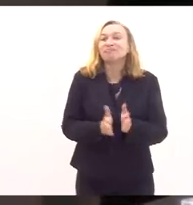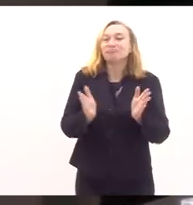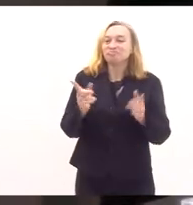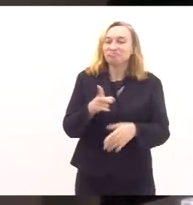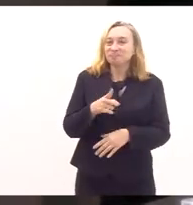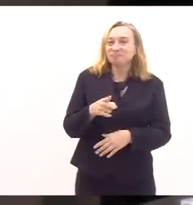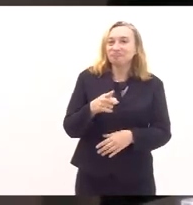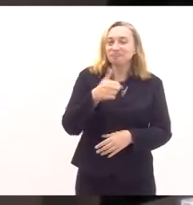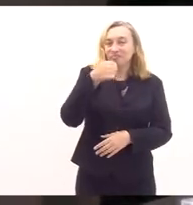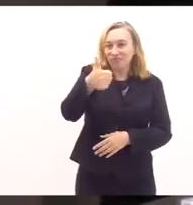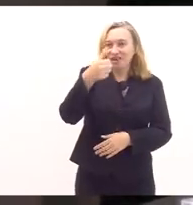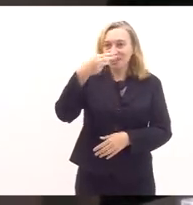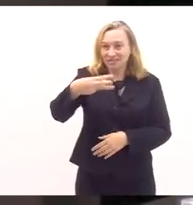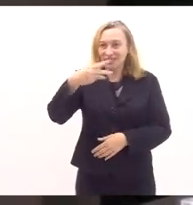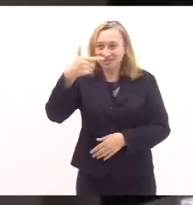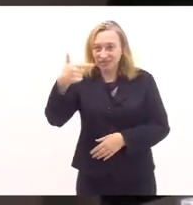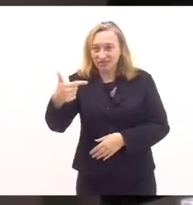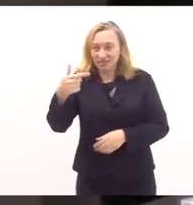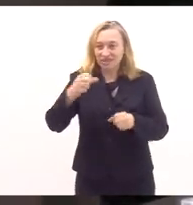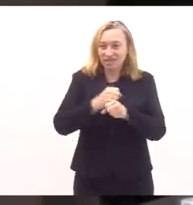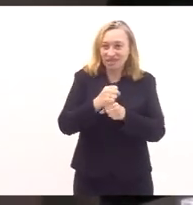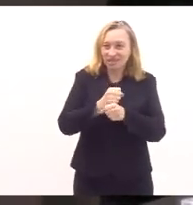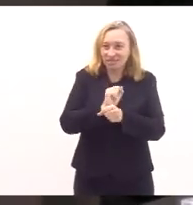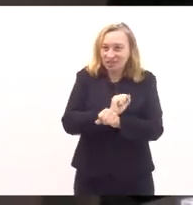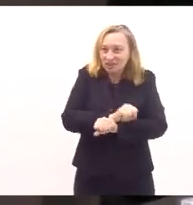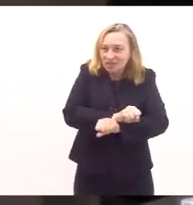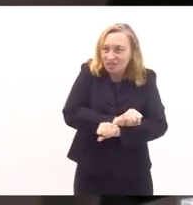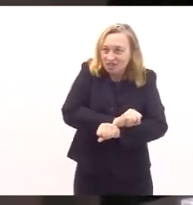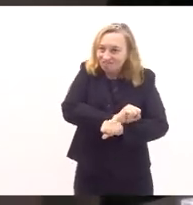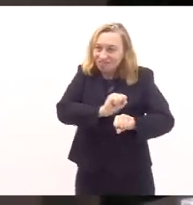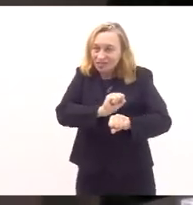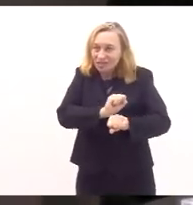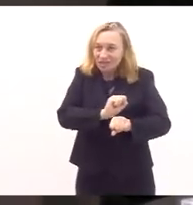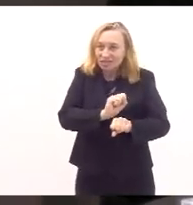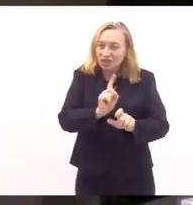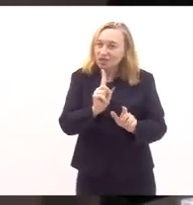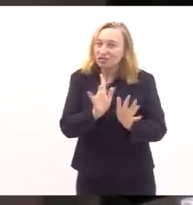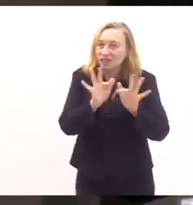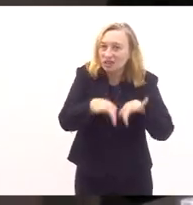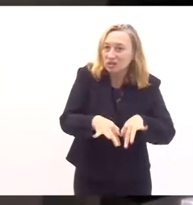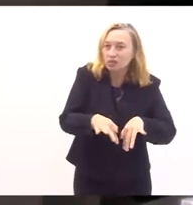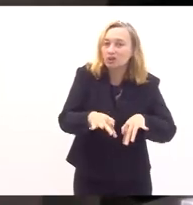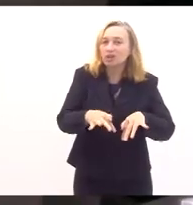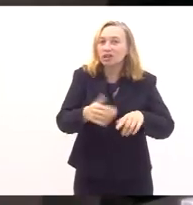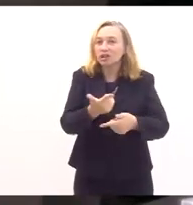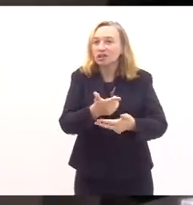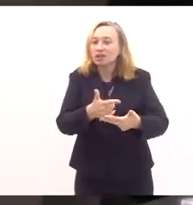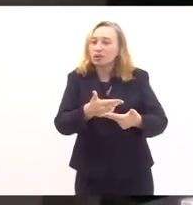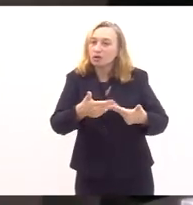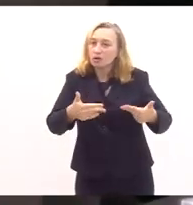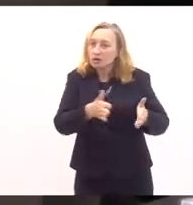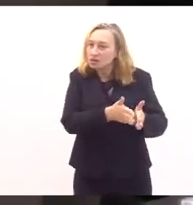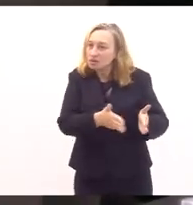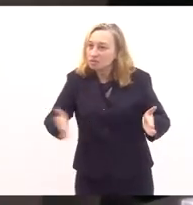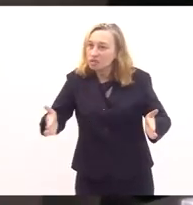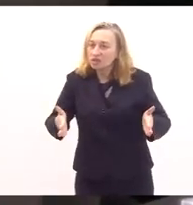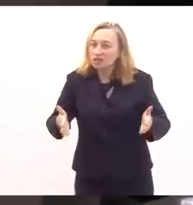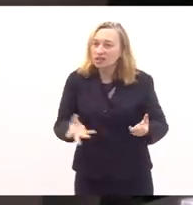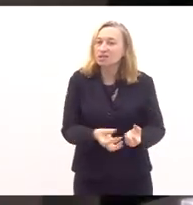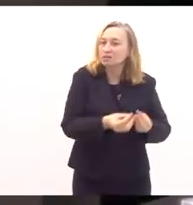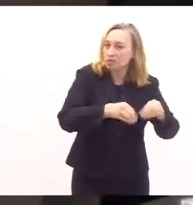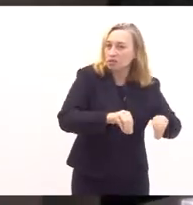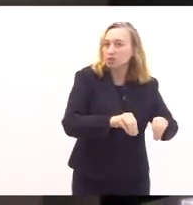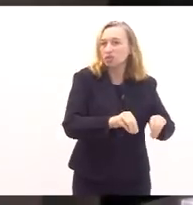Nossa, 132 anos de uma abolição inconclusa, que inclusive gerou, né, todo esse processo de